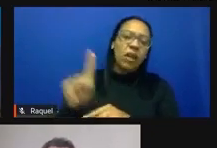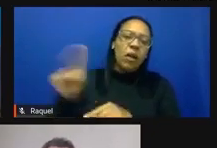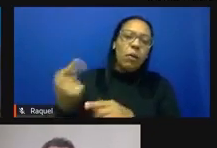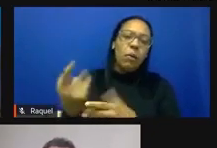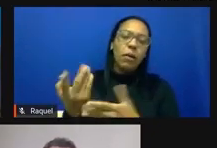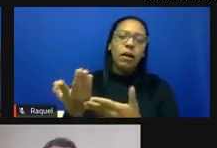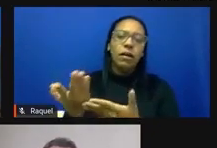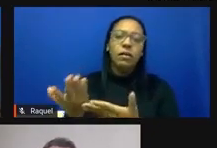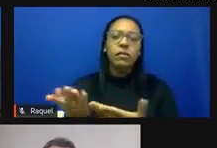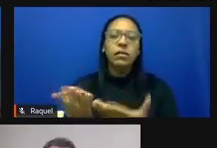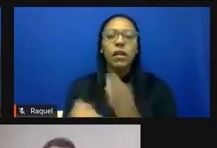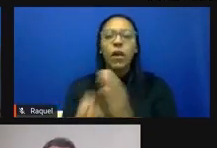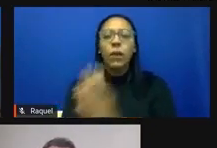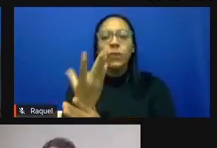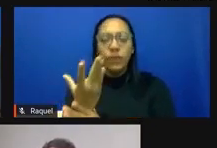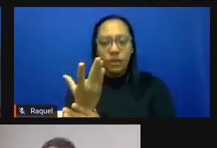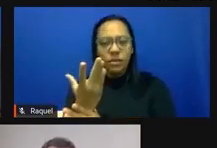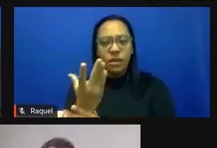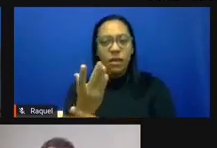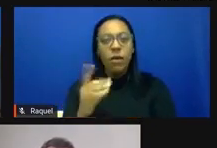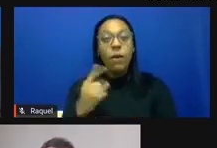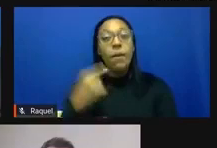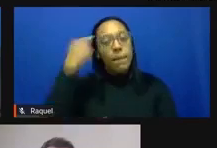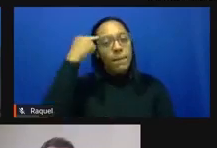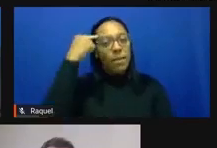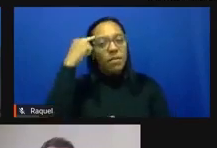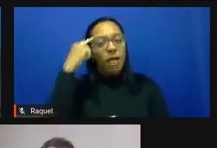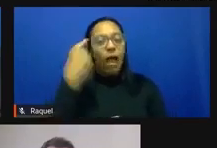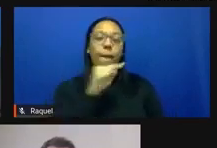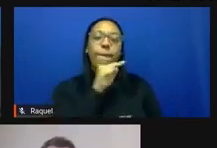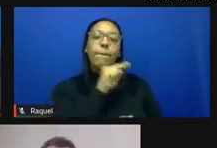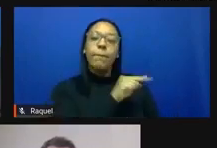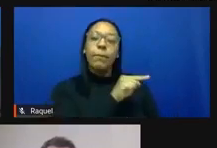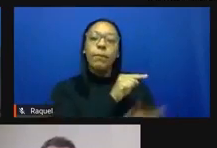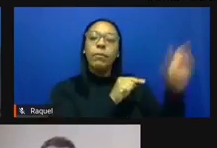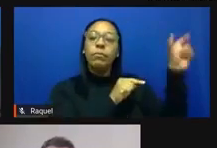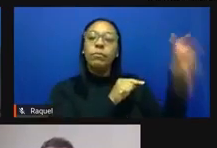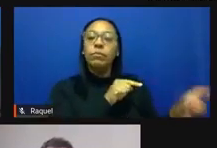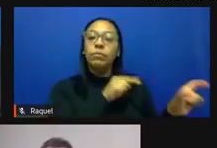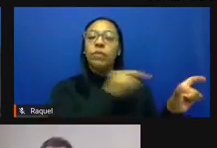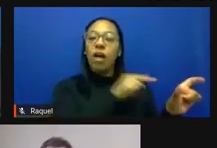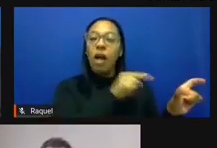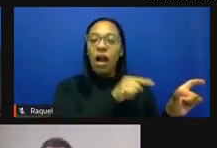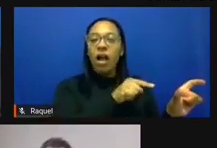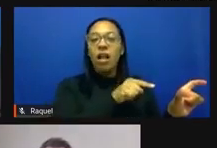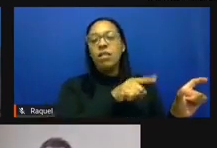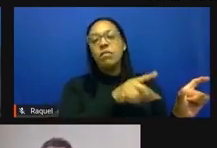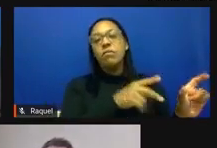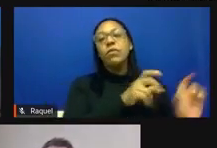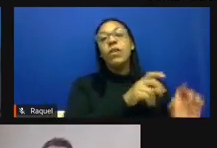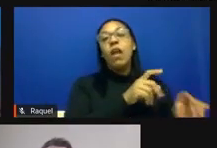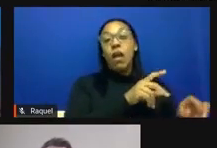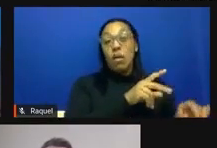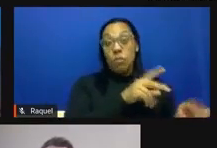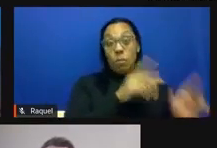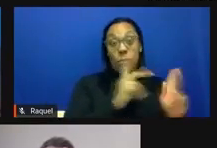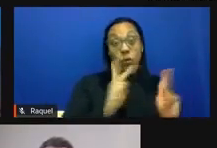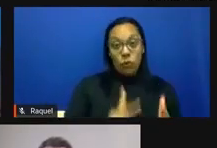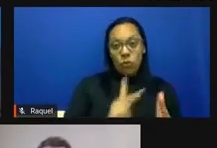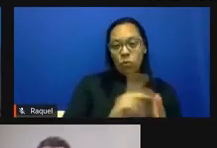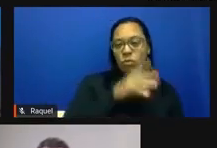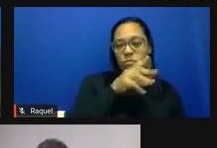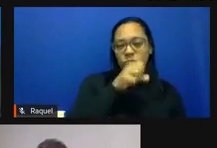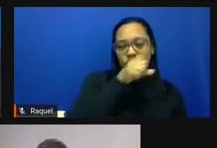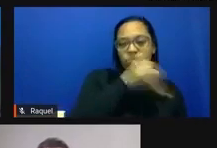o lado do abusador do que da vítima, o que infelizmente acontece com bastante frequência ainda. Então, tudo isso é objeto desse projeto nosso,